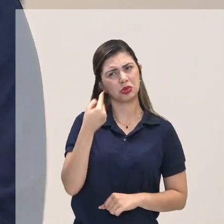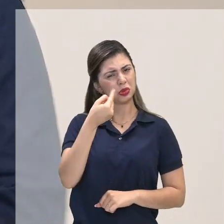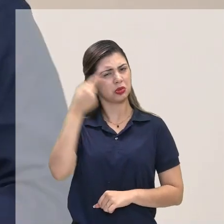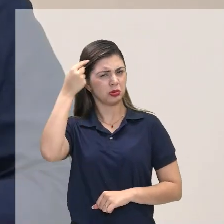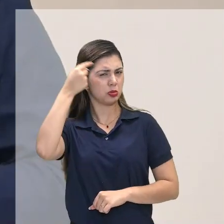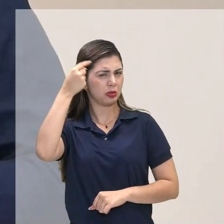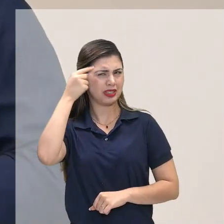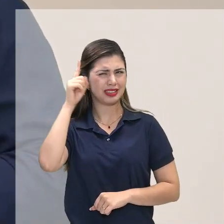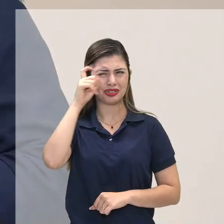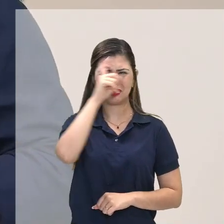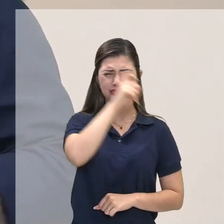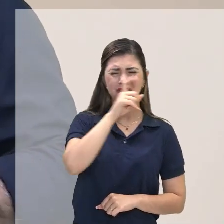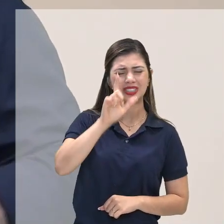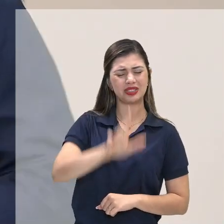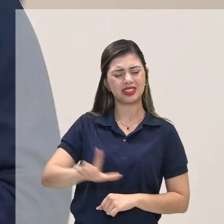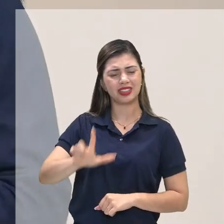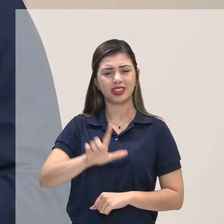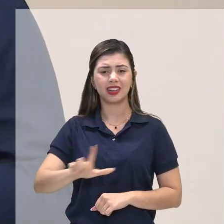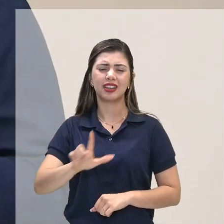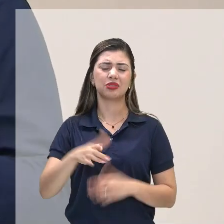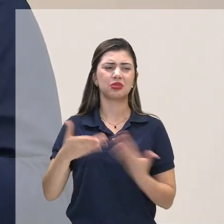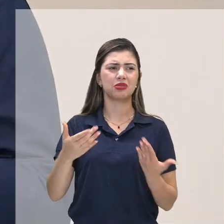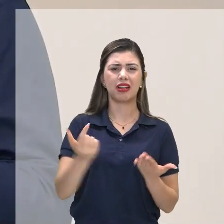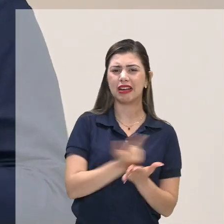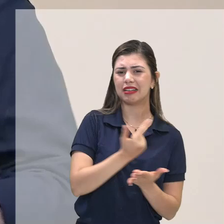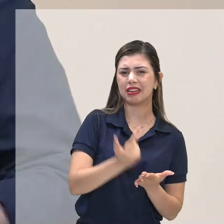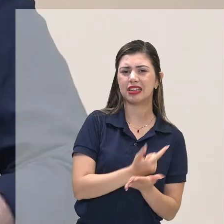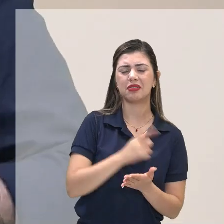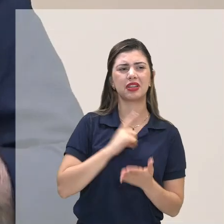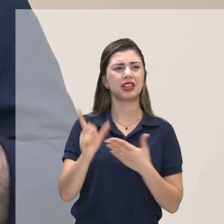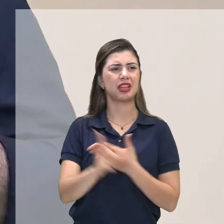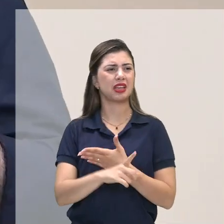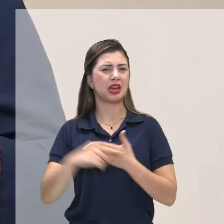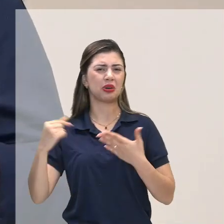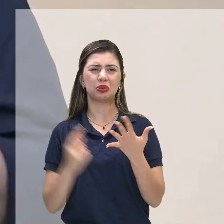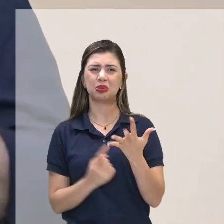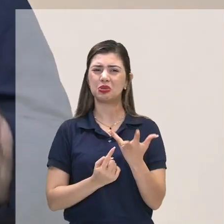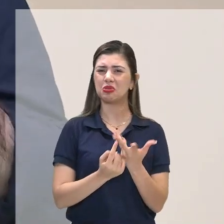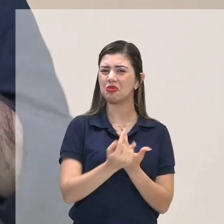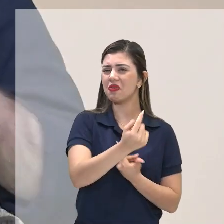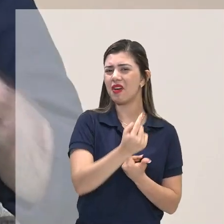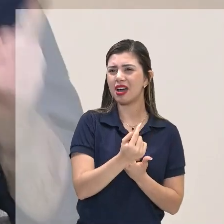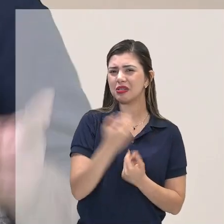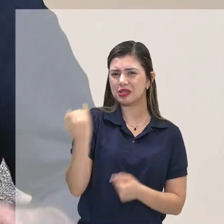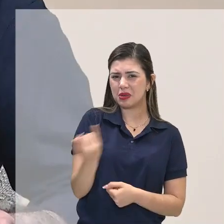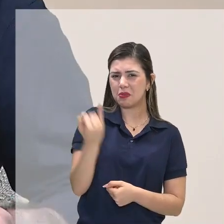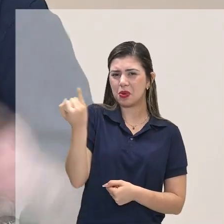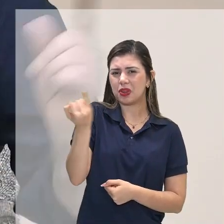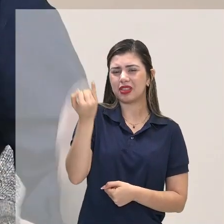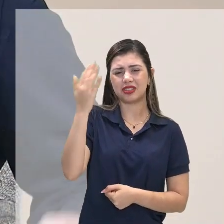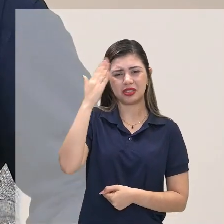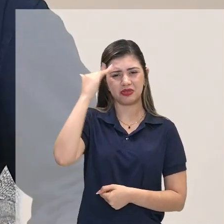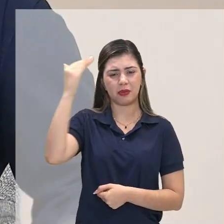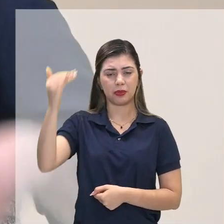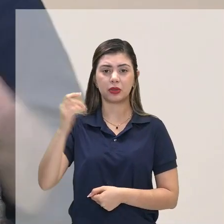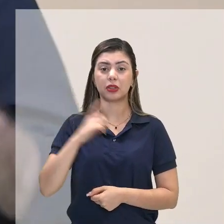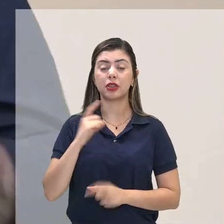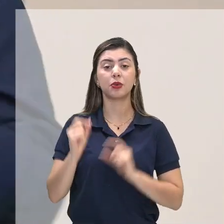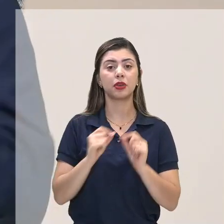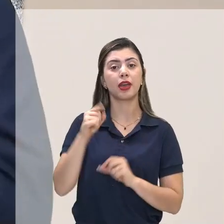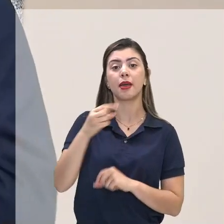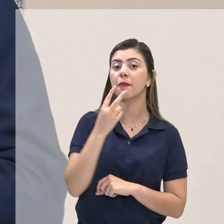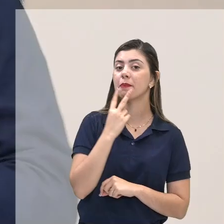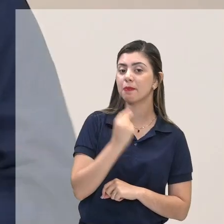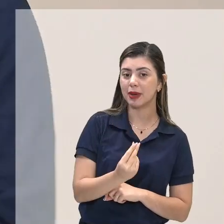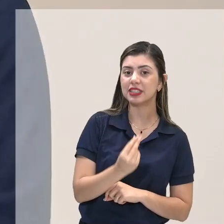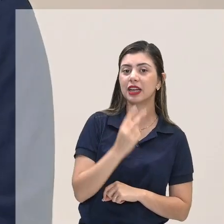nossa realidade. Os clássicos literários como Dom Casmurro, Clarice Lispector, Dom Casmurro, do Machado de Assis, Clarice